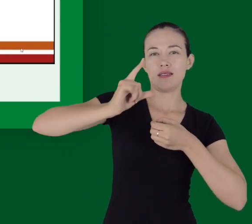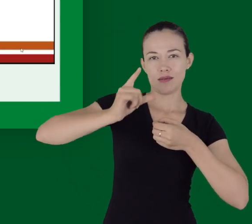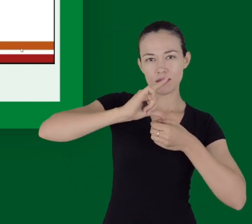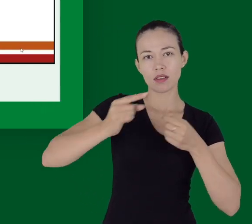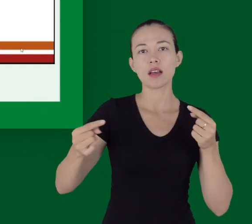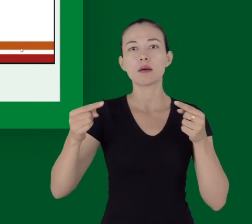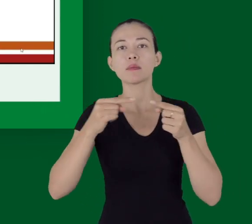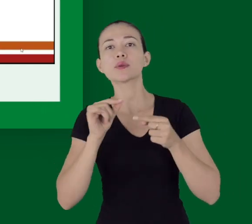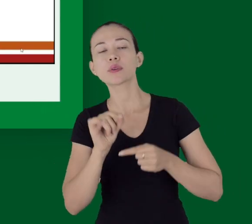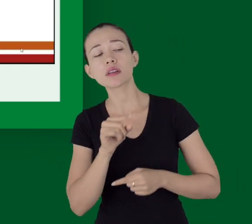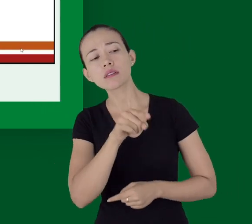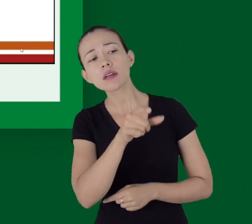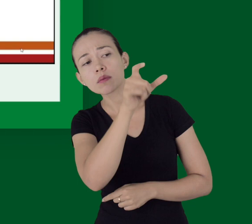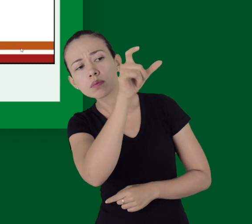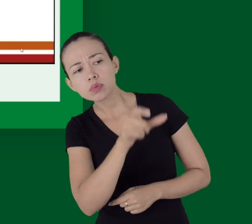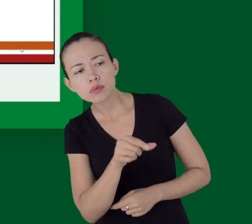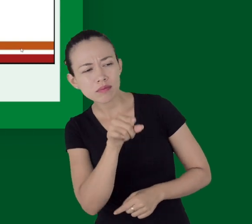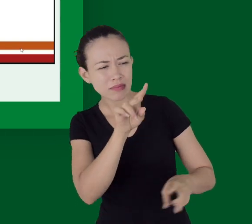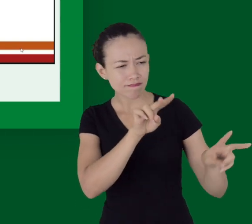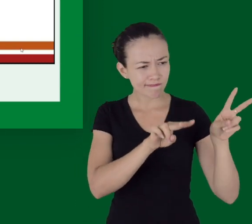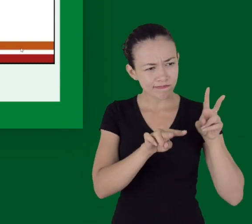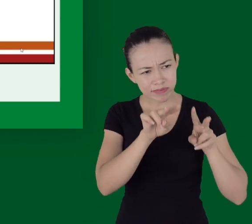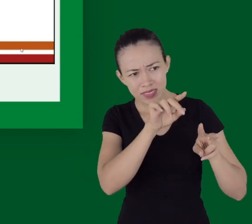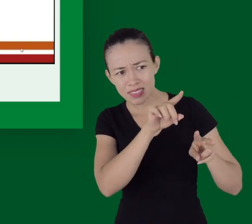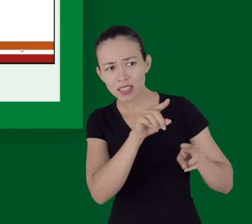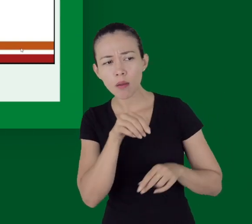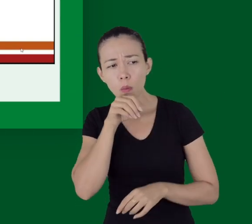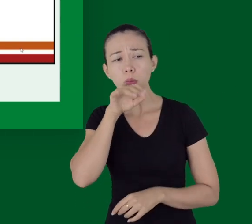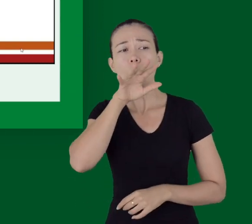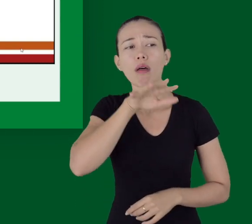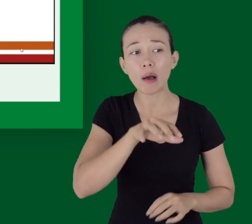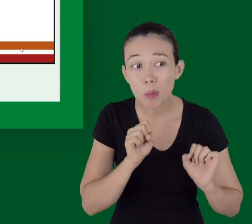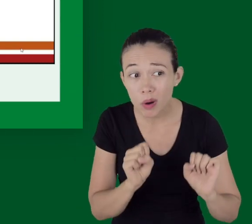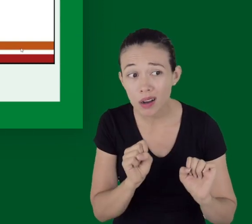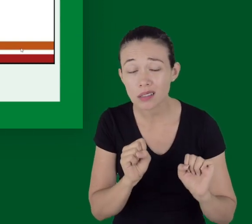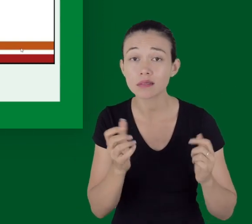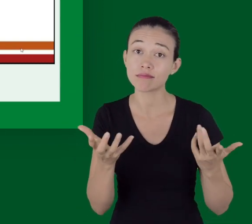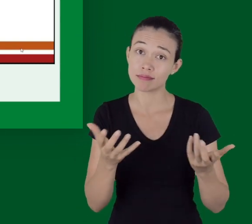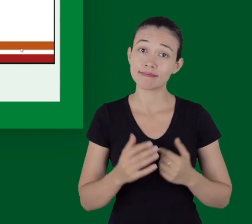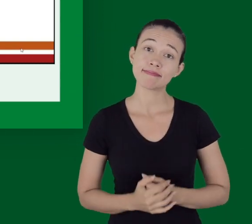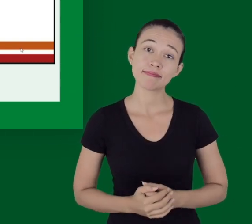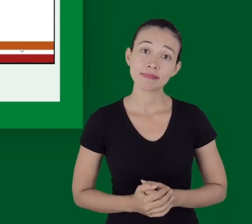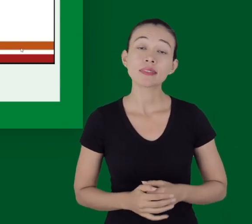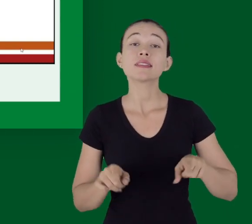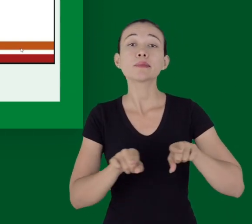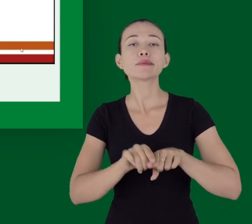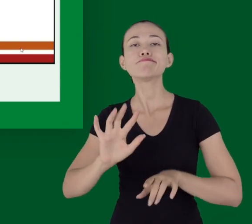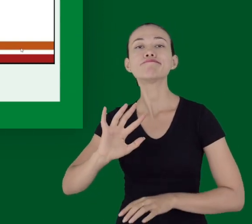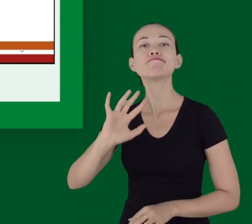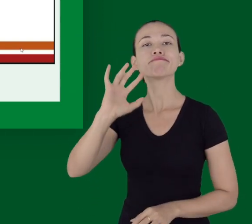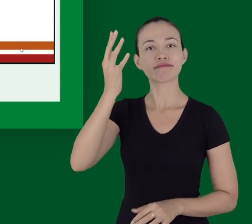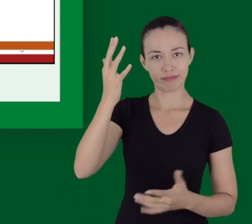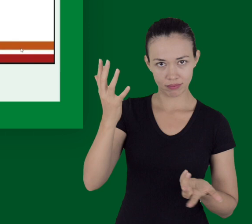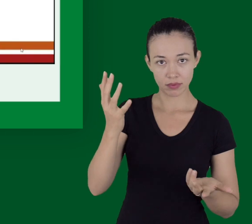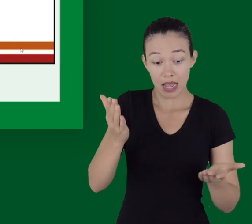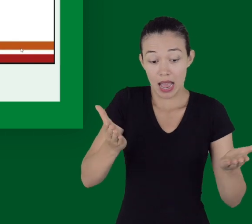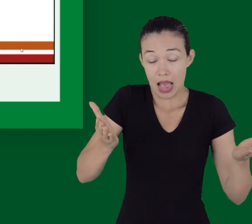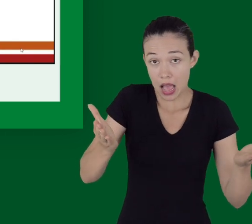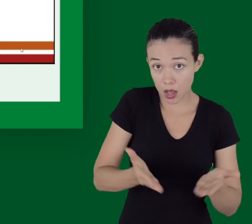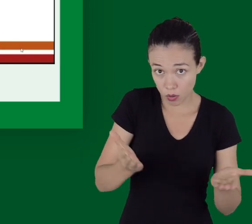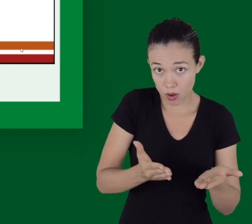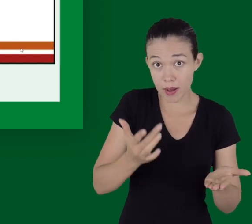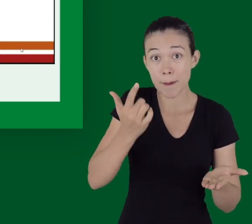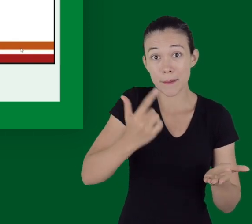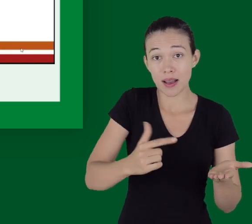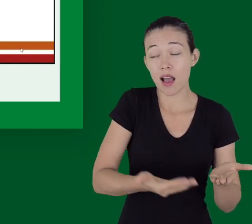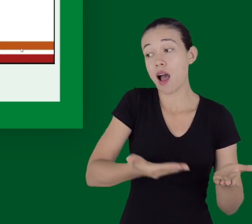a gente coloca líquidos, né? Que seria ter se alimentado, né? Que é o caso do paciente, para você já ficar atento se ele tem chance de